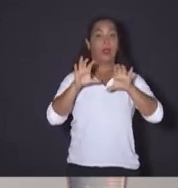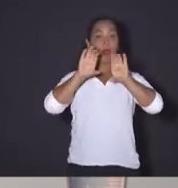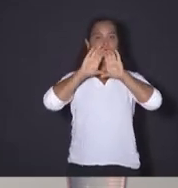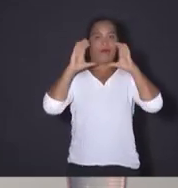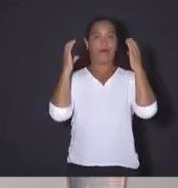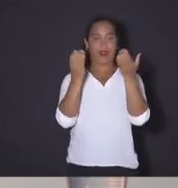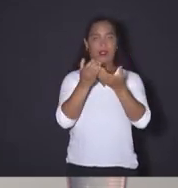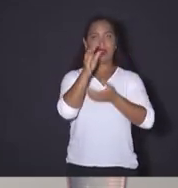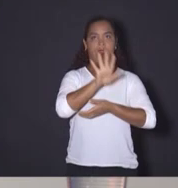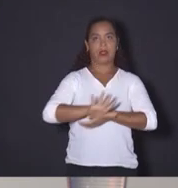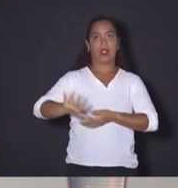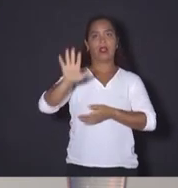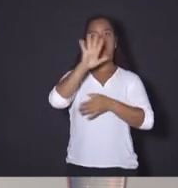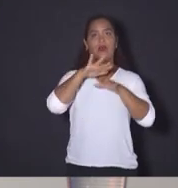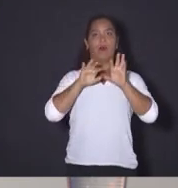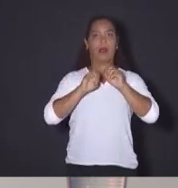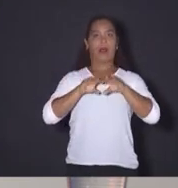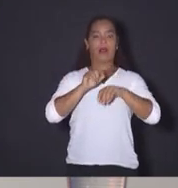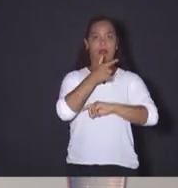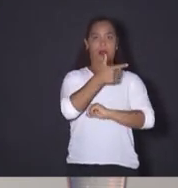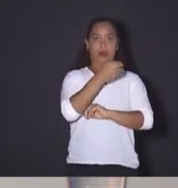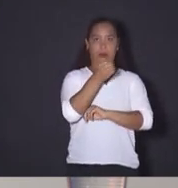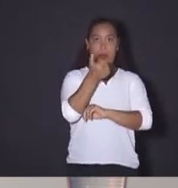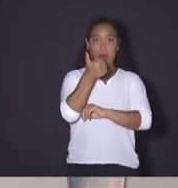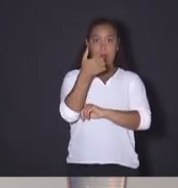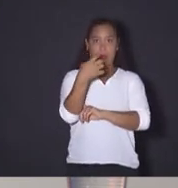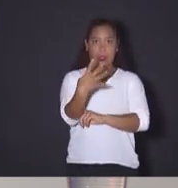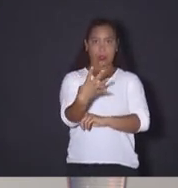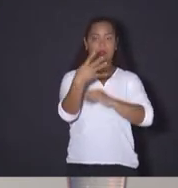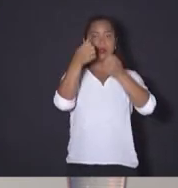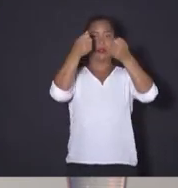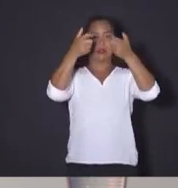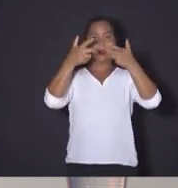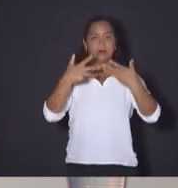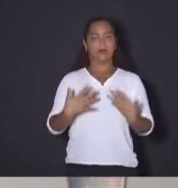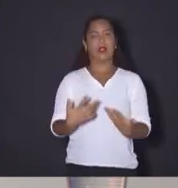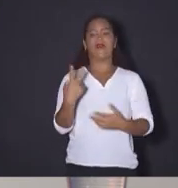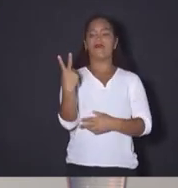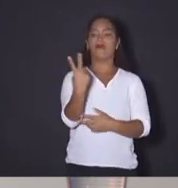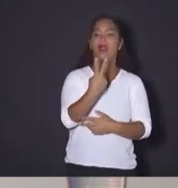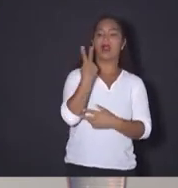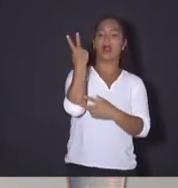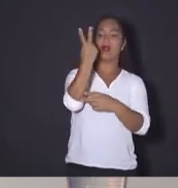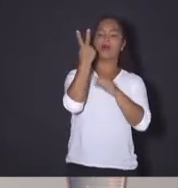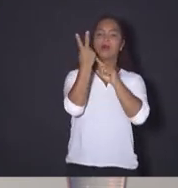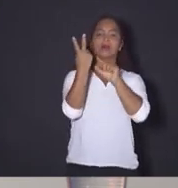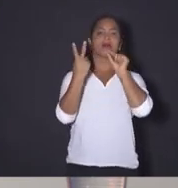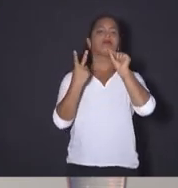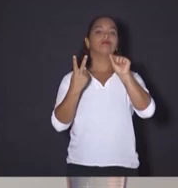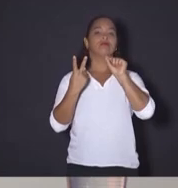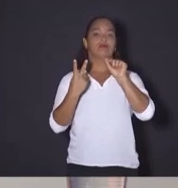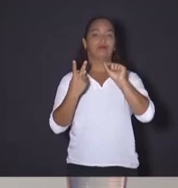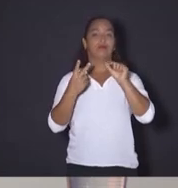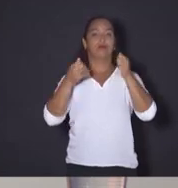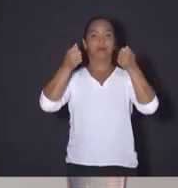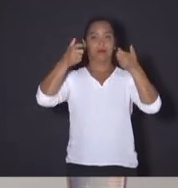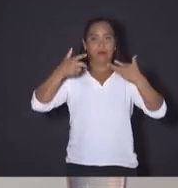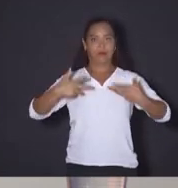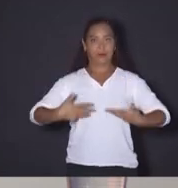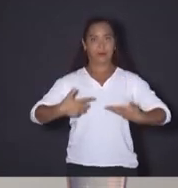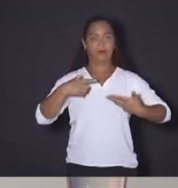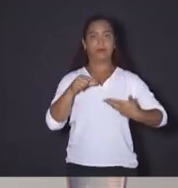de 2014 definiu claramente a valorização dos profissionais da educação entendendo a